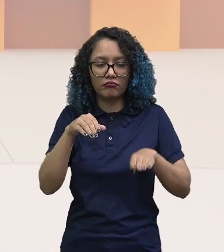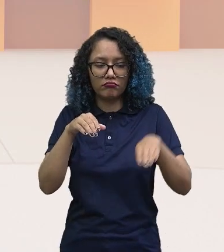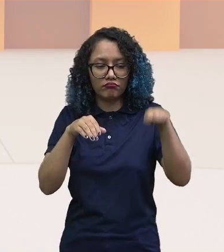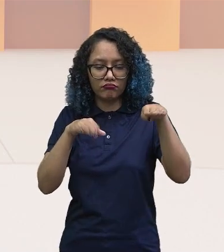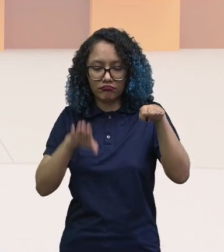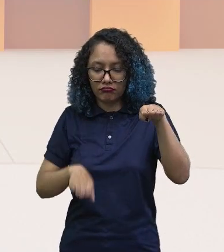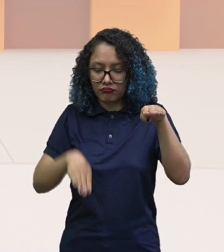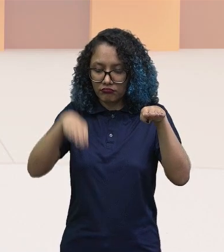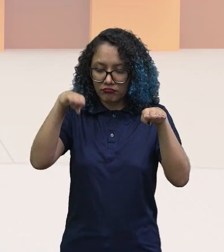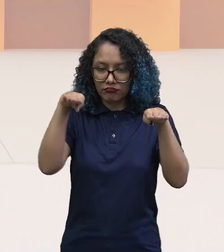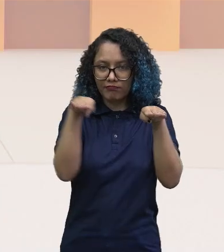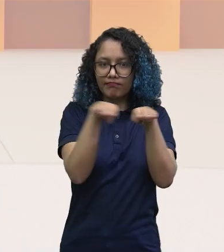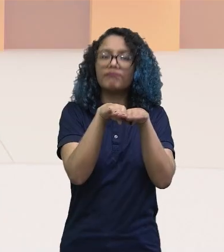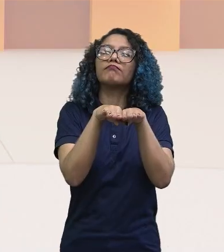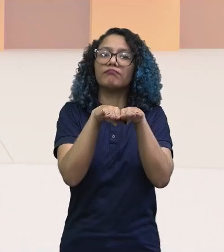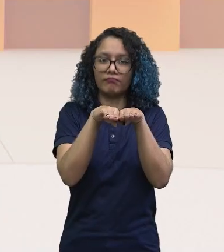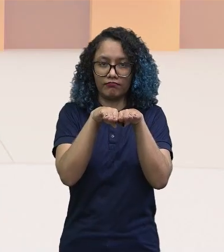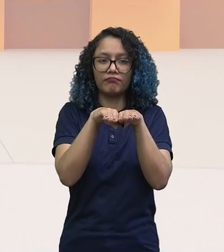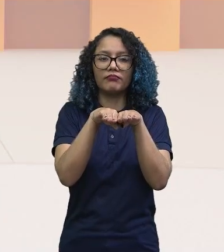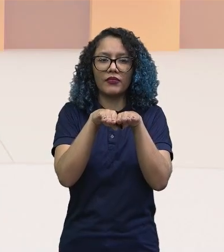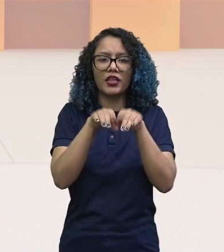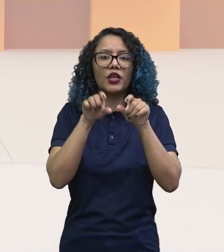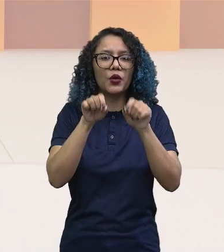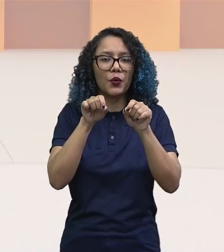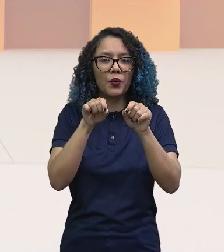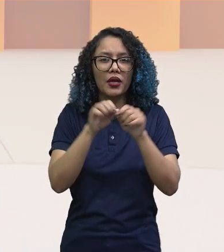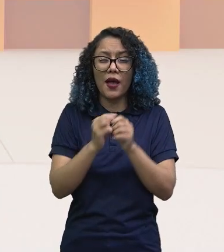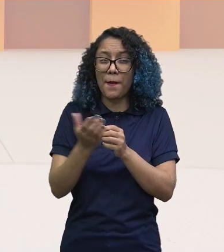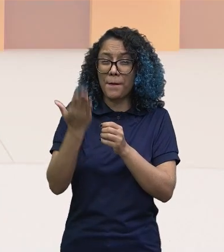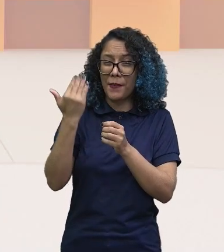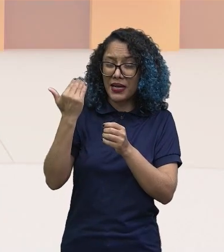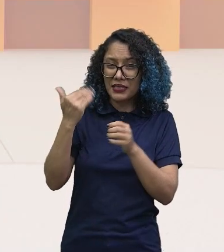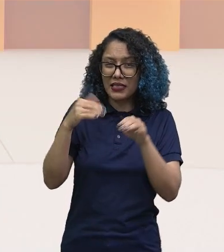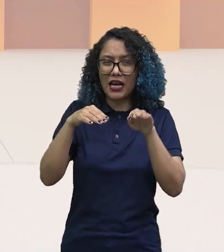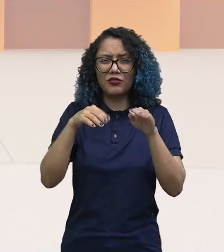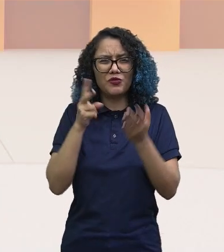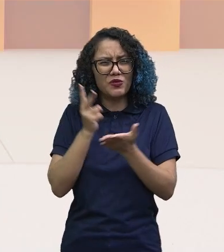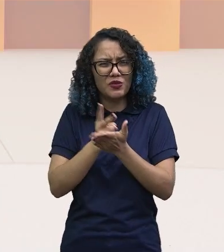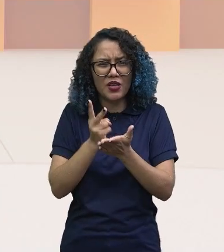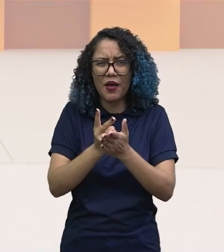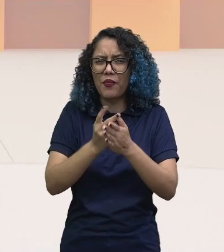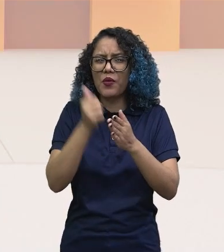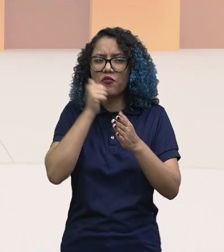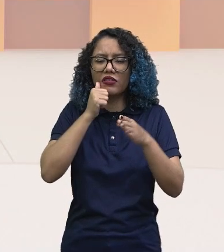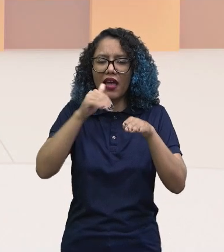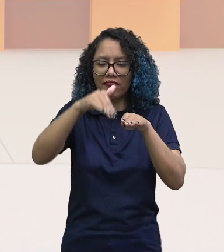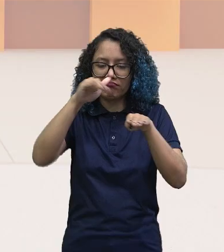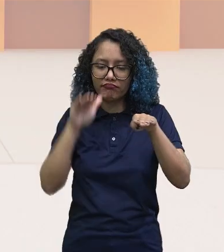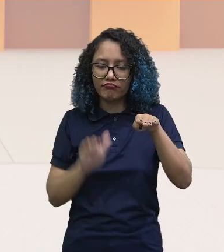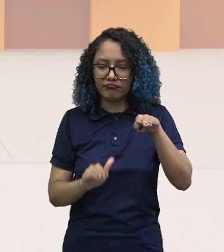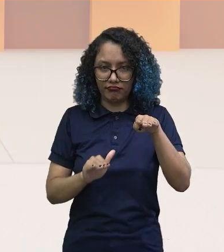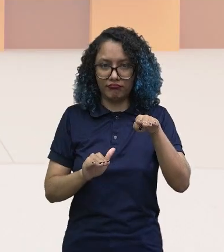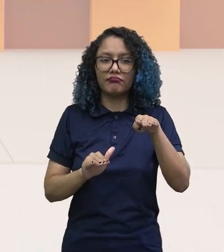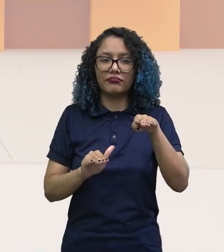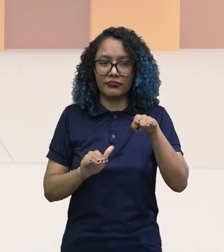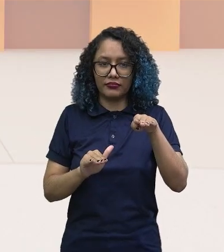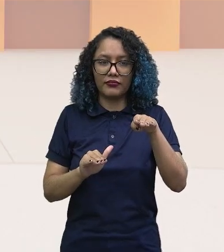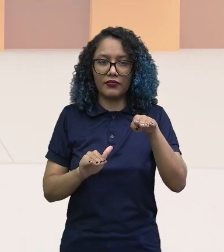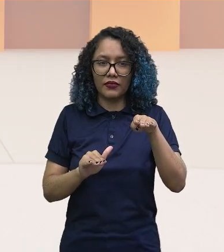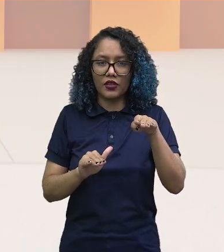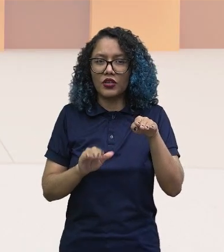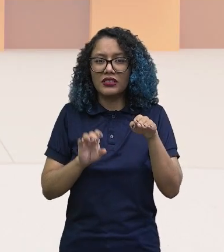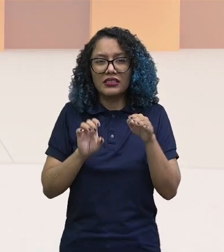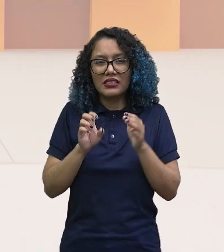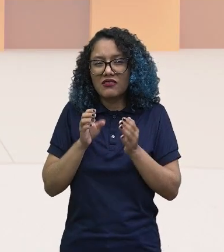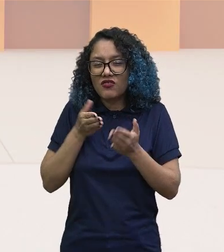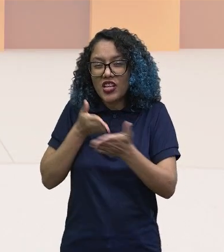que historicamente, né, sobrepujou as mulheres e as colocou ali apenas no